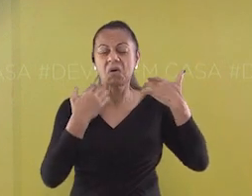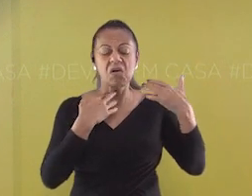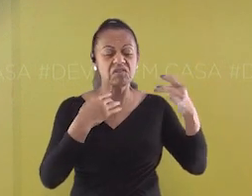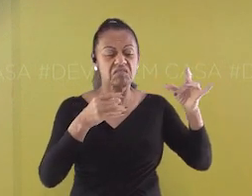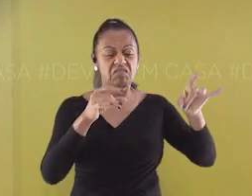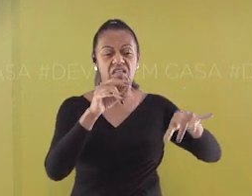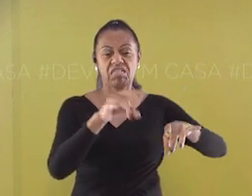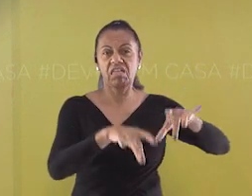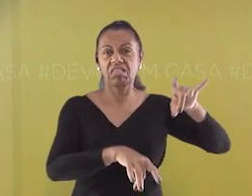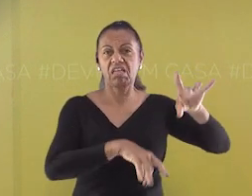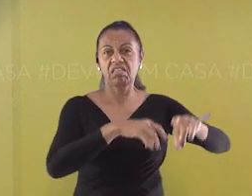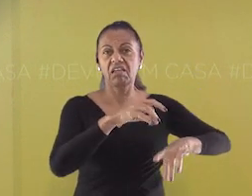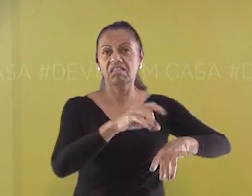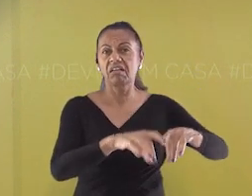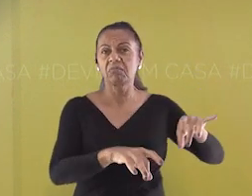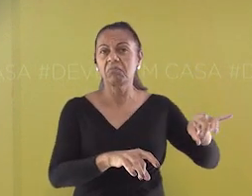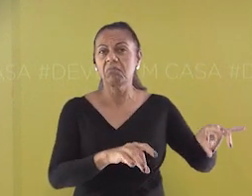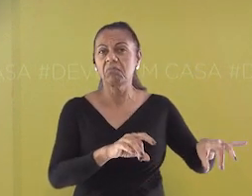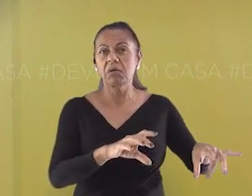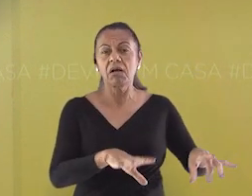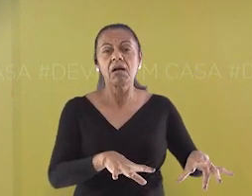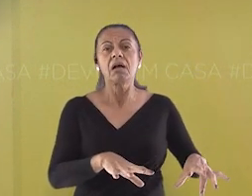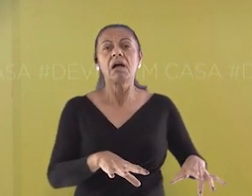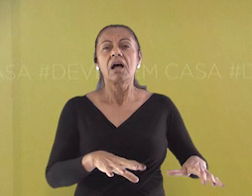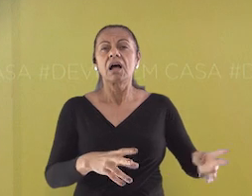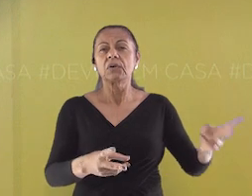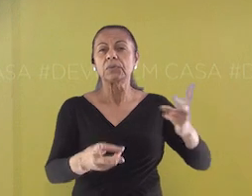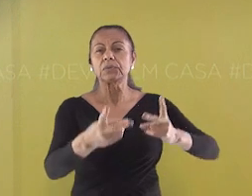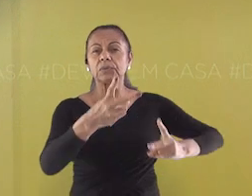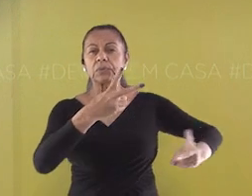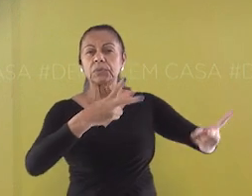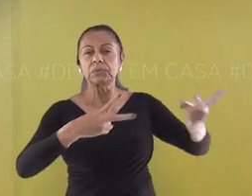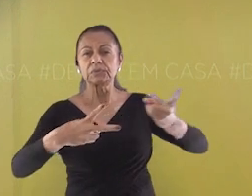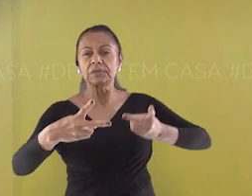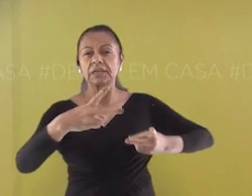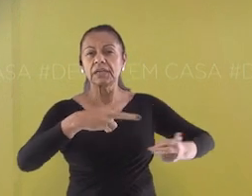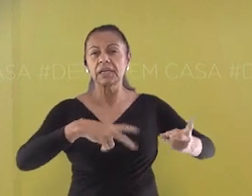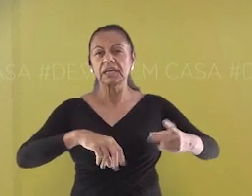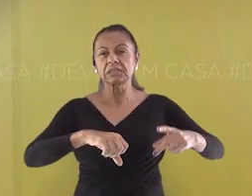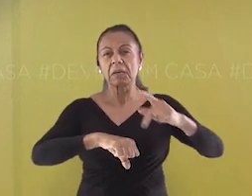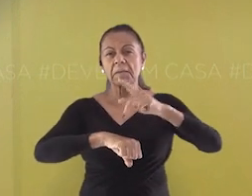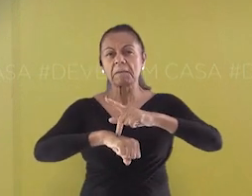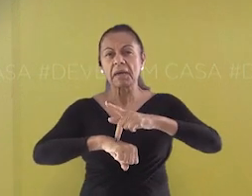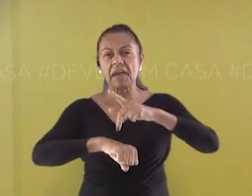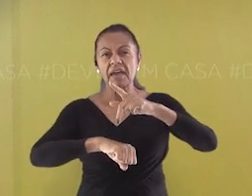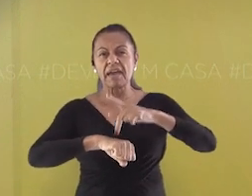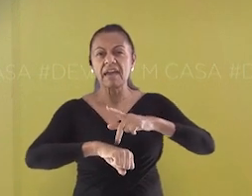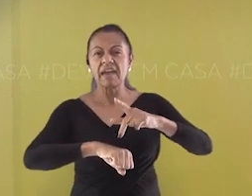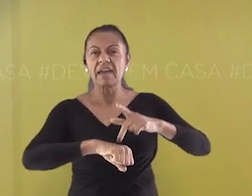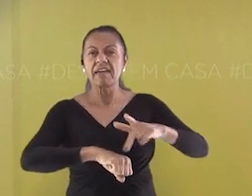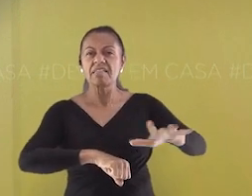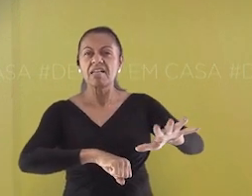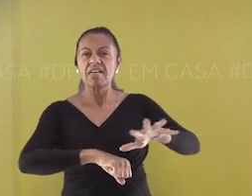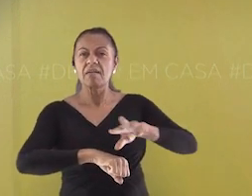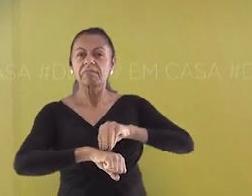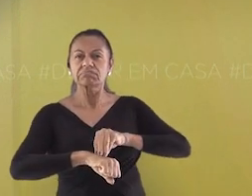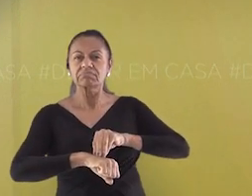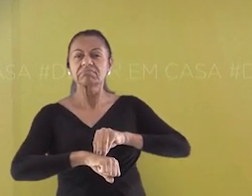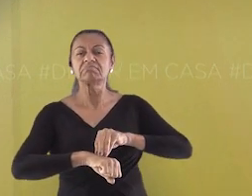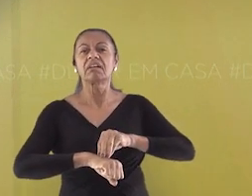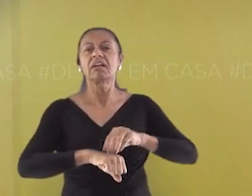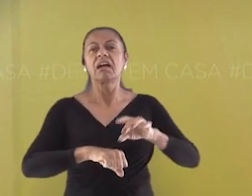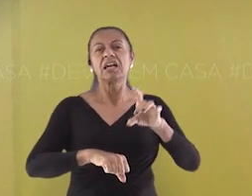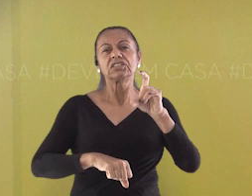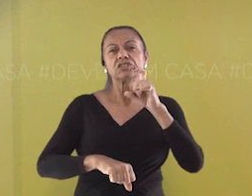restos mortais, dejetos ligados a seres vivos, vegetais e animais que ficaram impressos